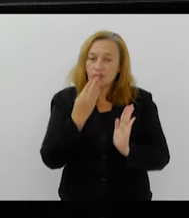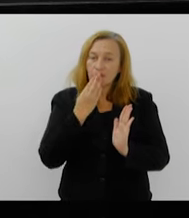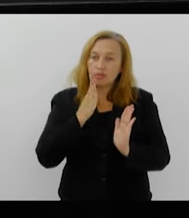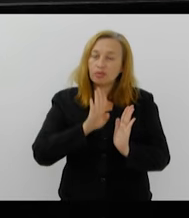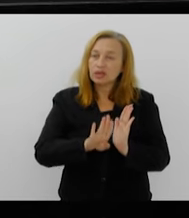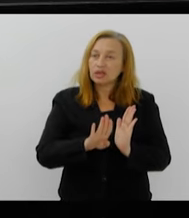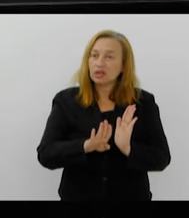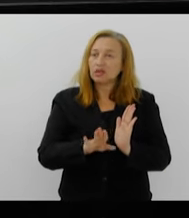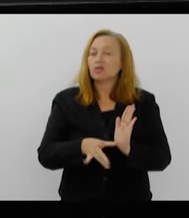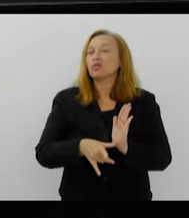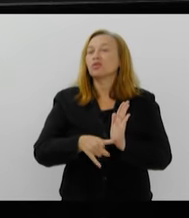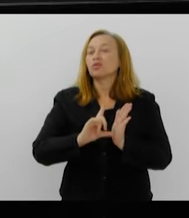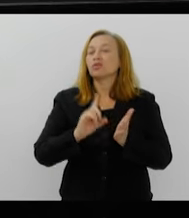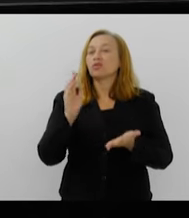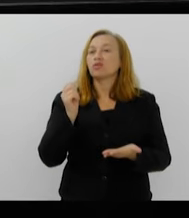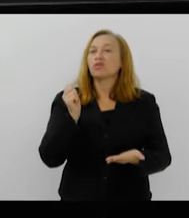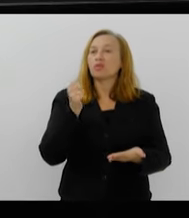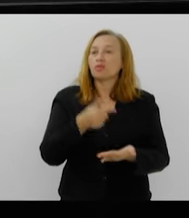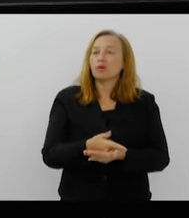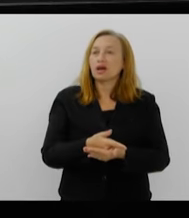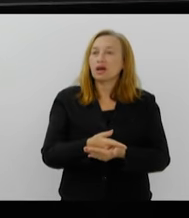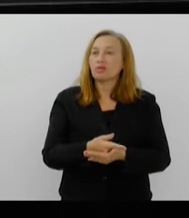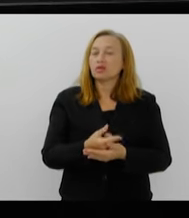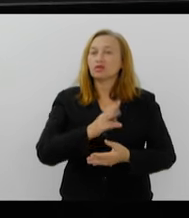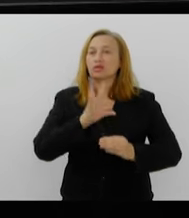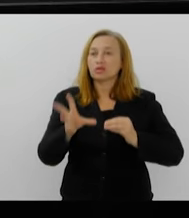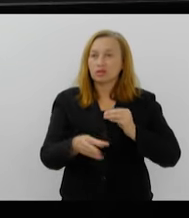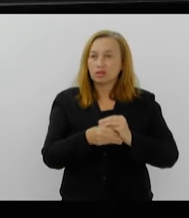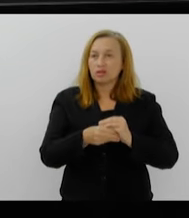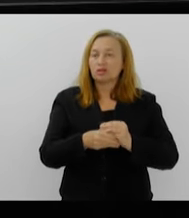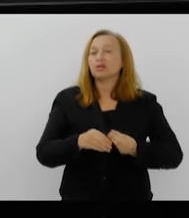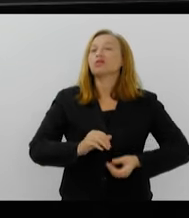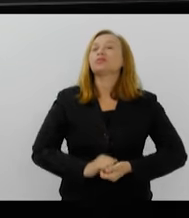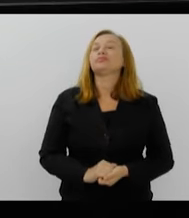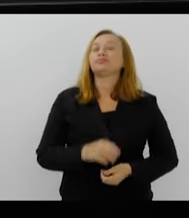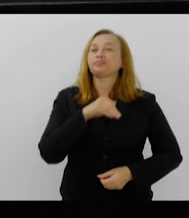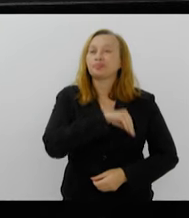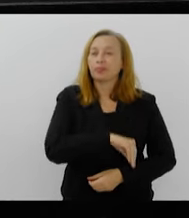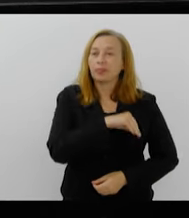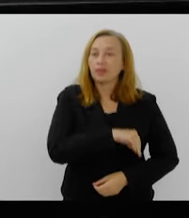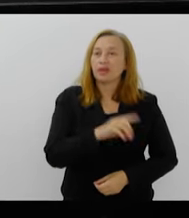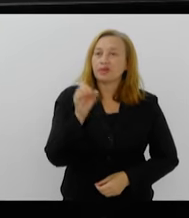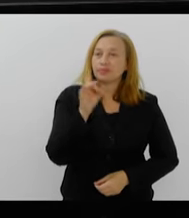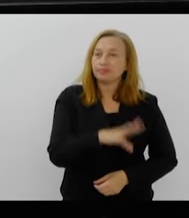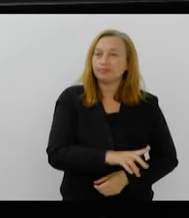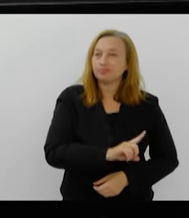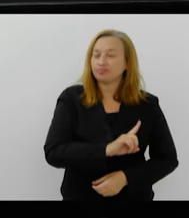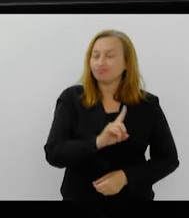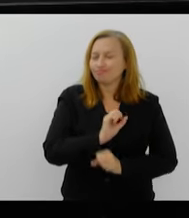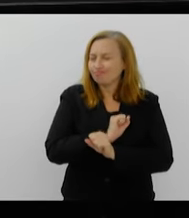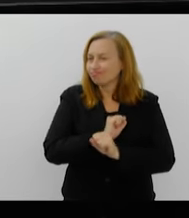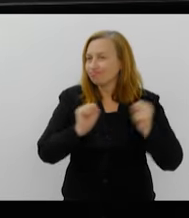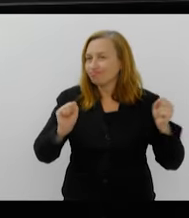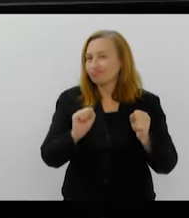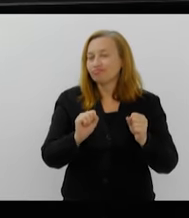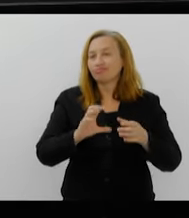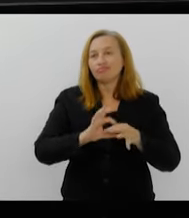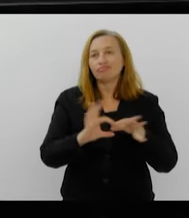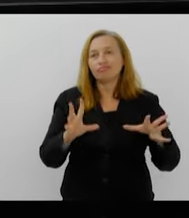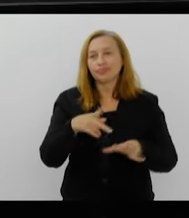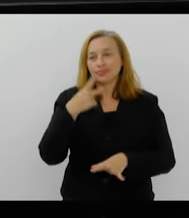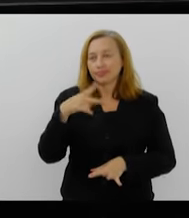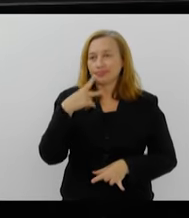que foi o pagamento da recomposição salarial. E, por último, não é possível deixar de